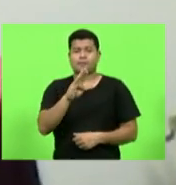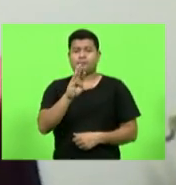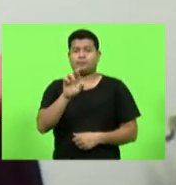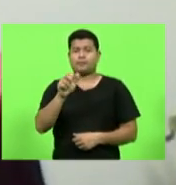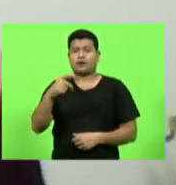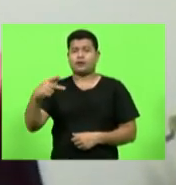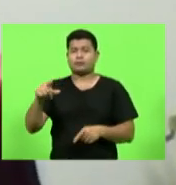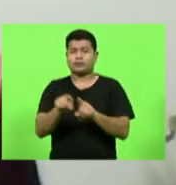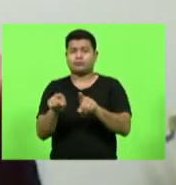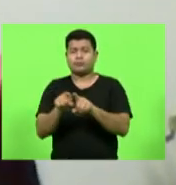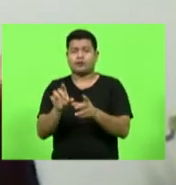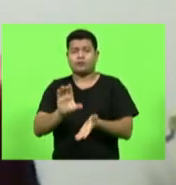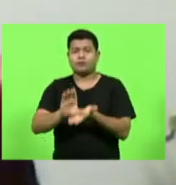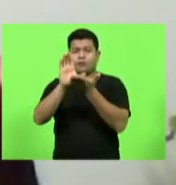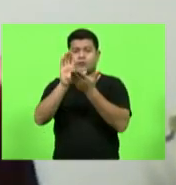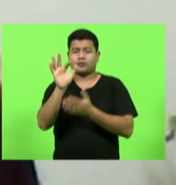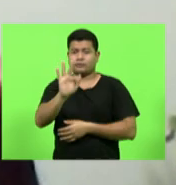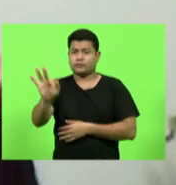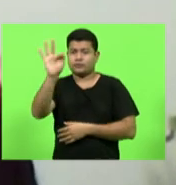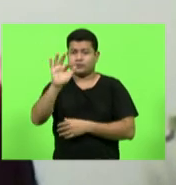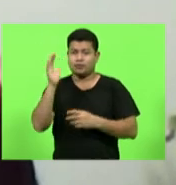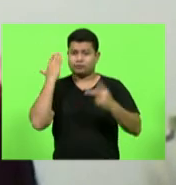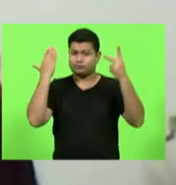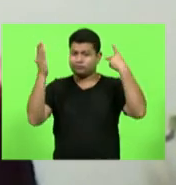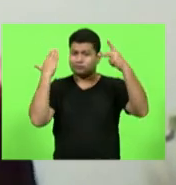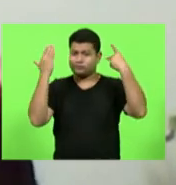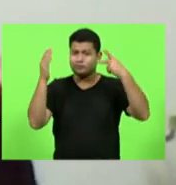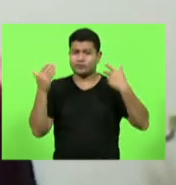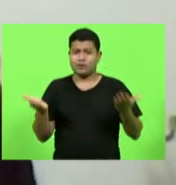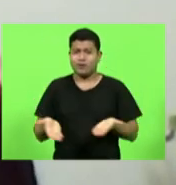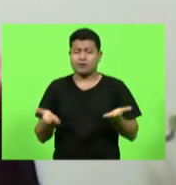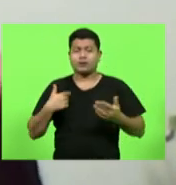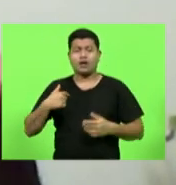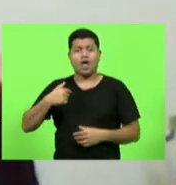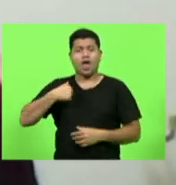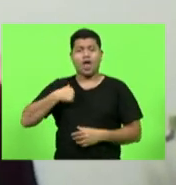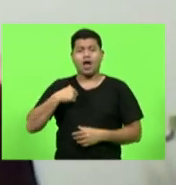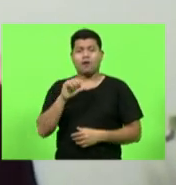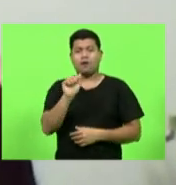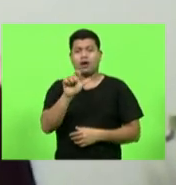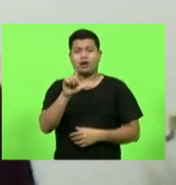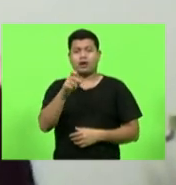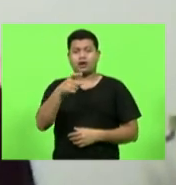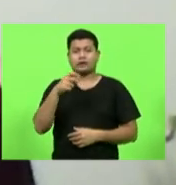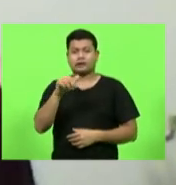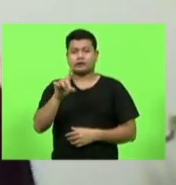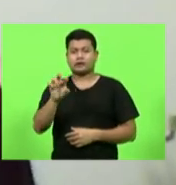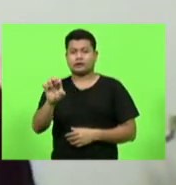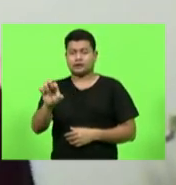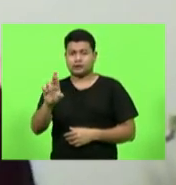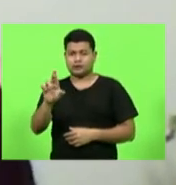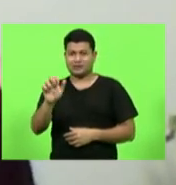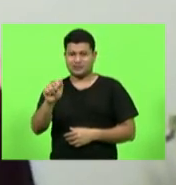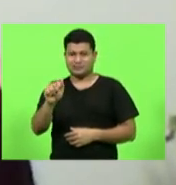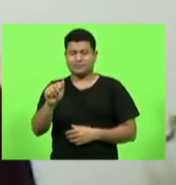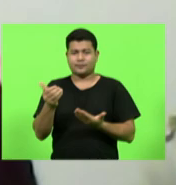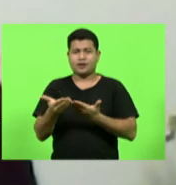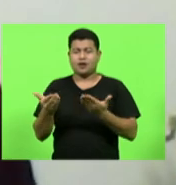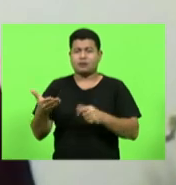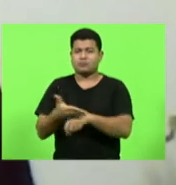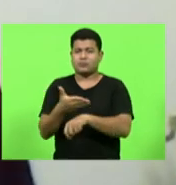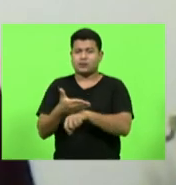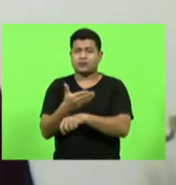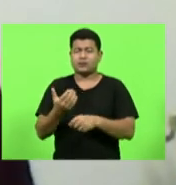no dia de hoje. Alexandra Herberts, sou assistente social no CREAS e com isso fazemos uma parceria muito boa com a